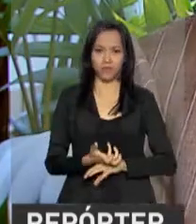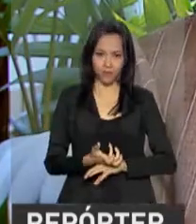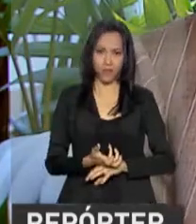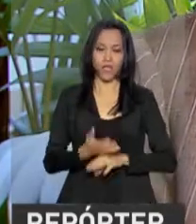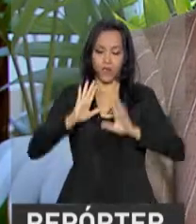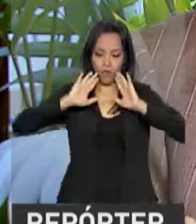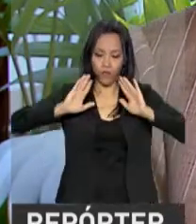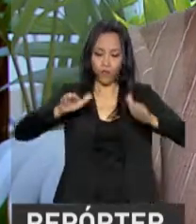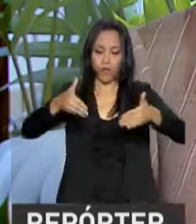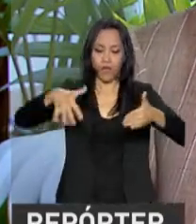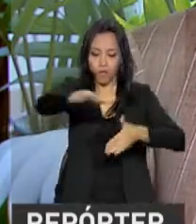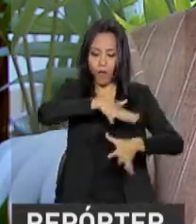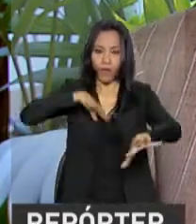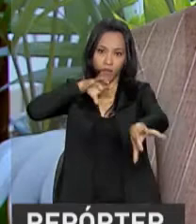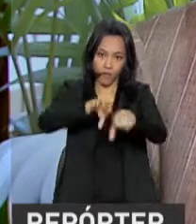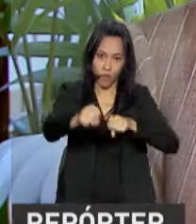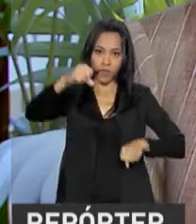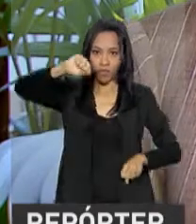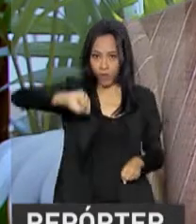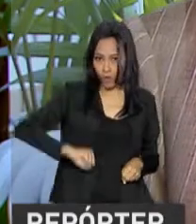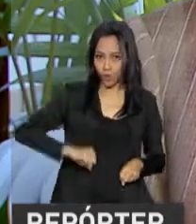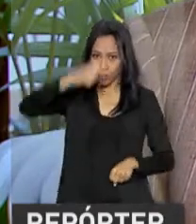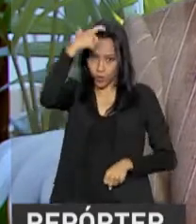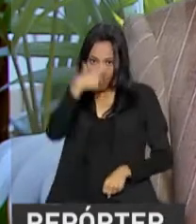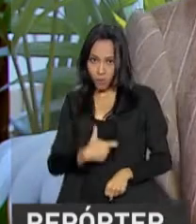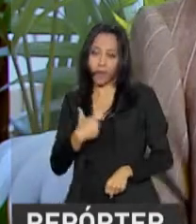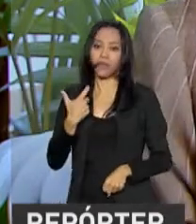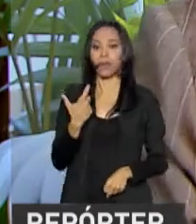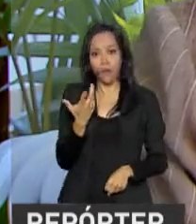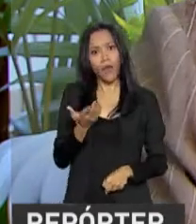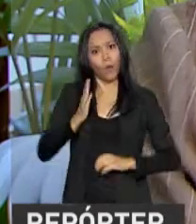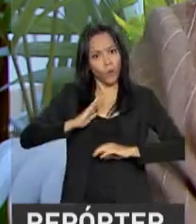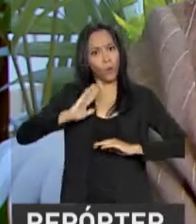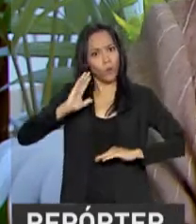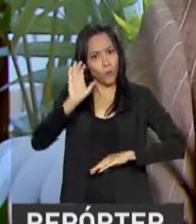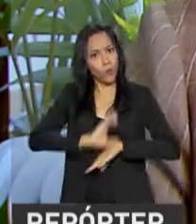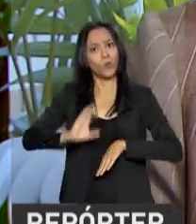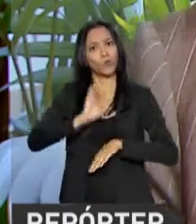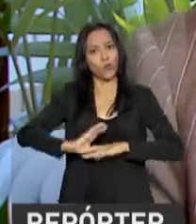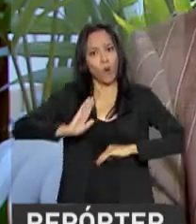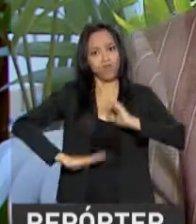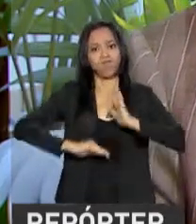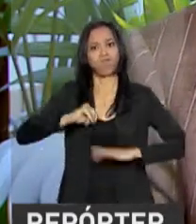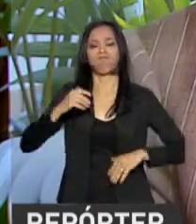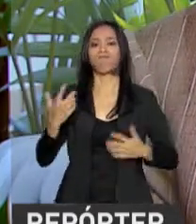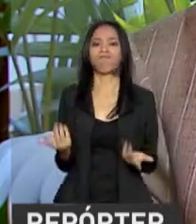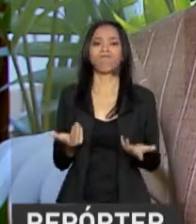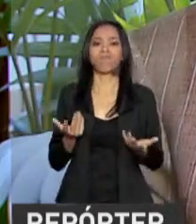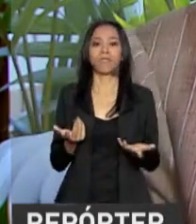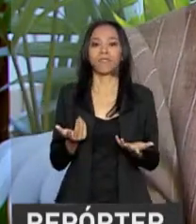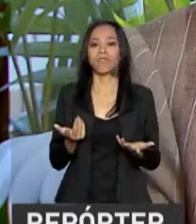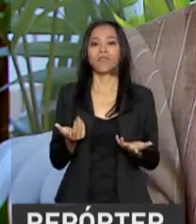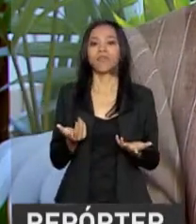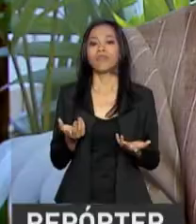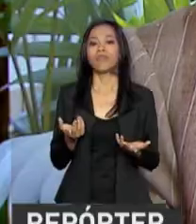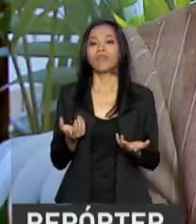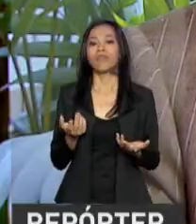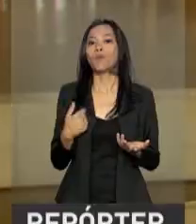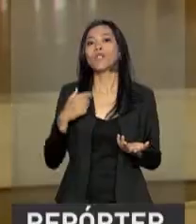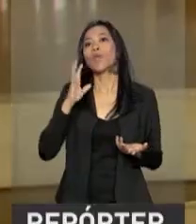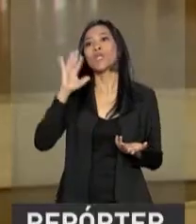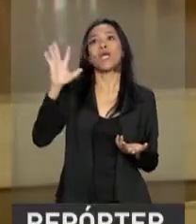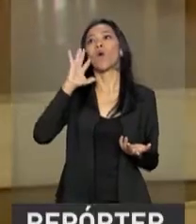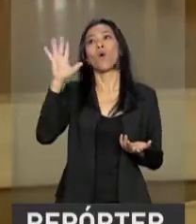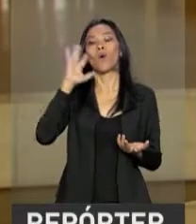para a atuação profissional do diplomata. É um curso, portanto, profissionalizante, sem deixar de ser, ao mesmo tempo,